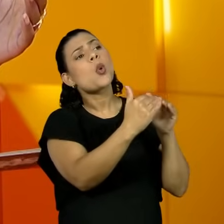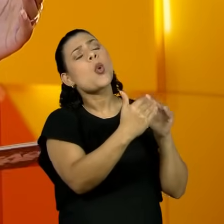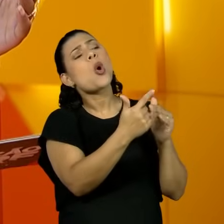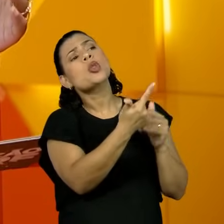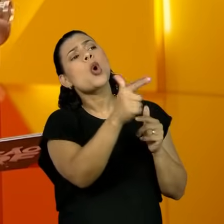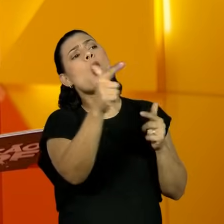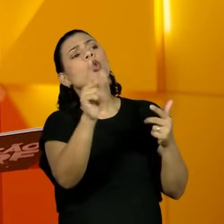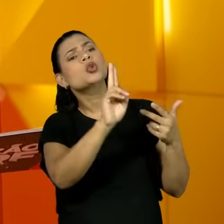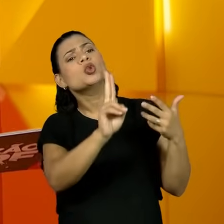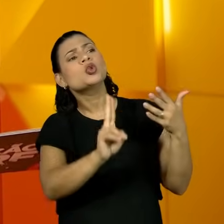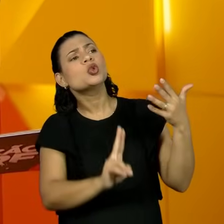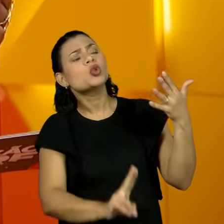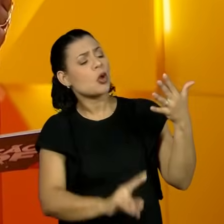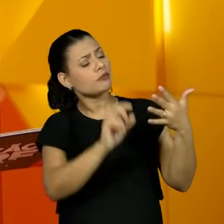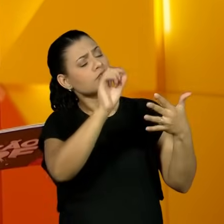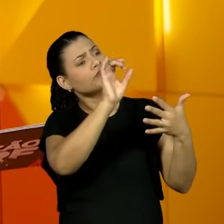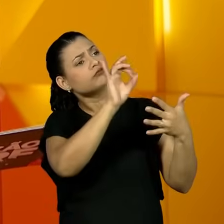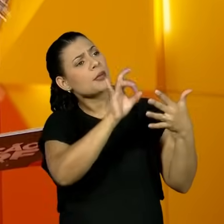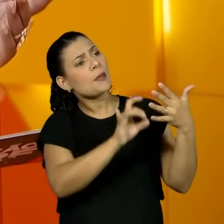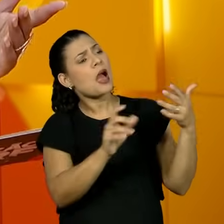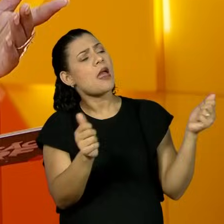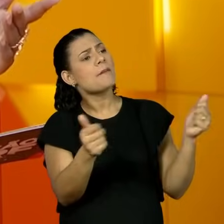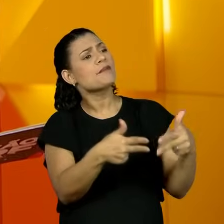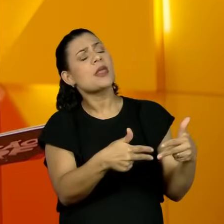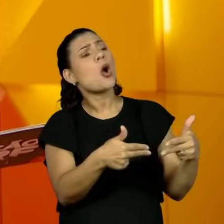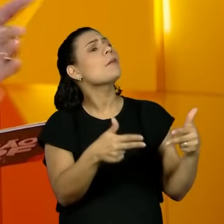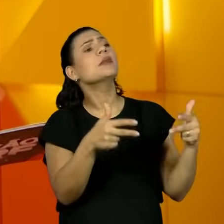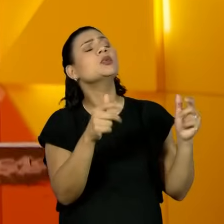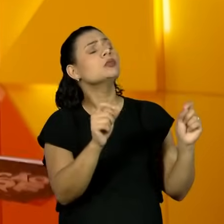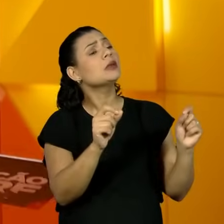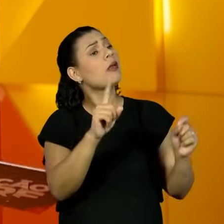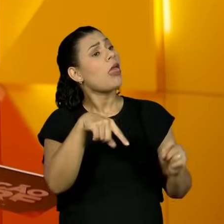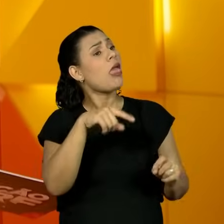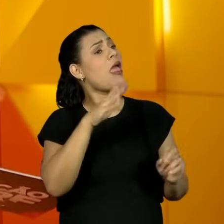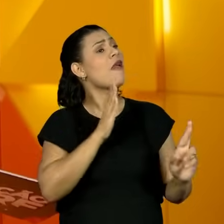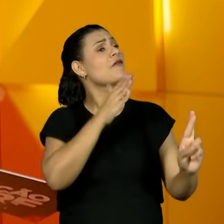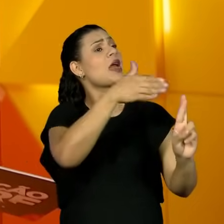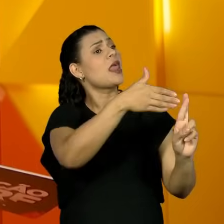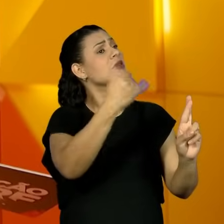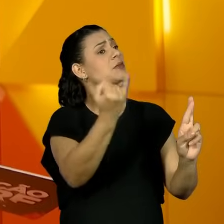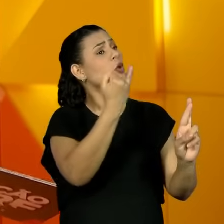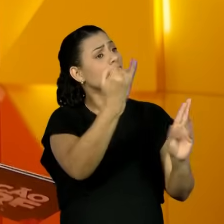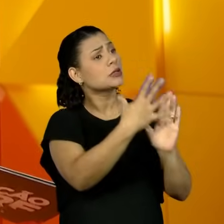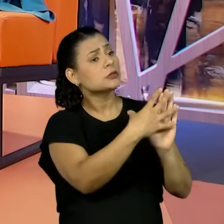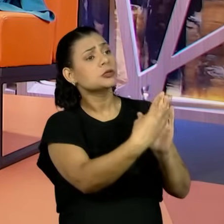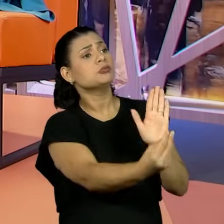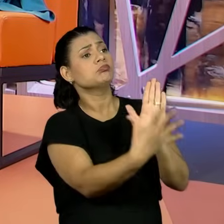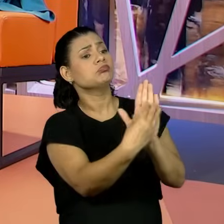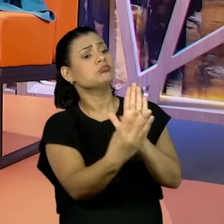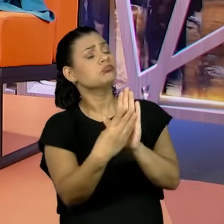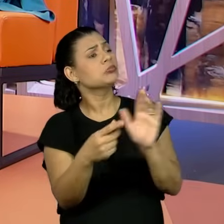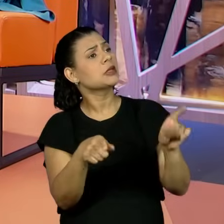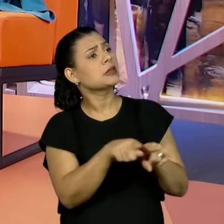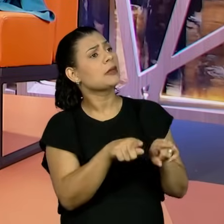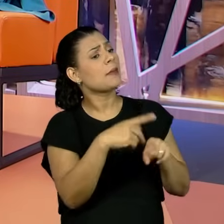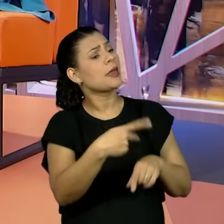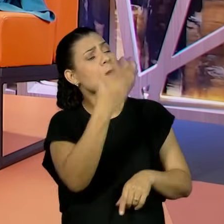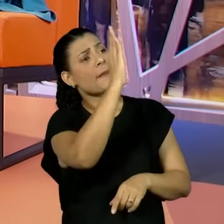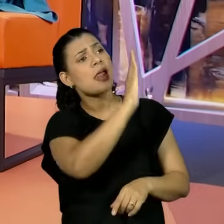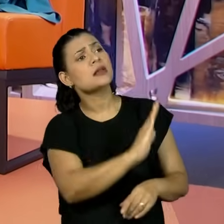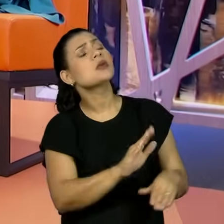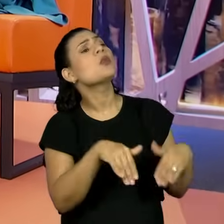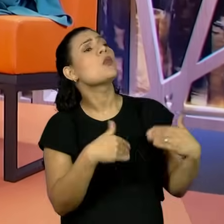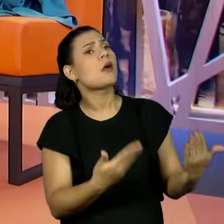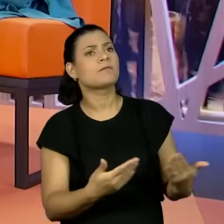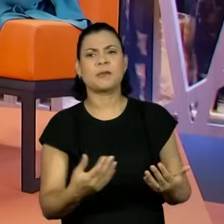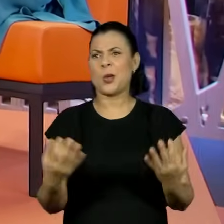pode pensar aí dentro do hip hop? Que força é essa que também é parte da formação intelectual do Brasil?